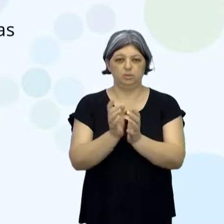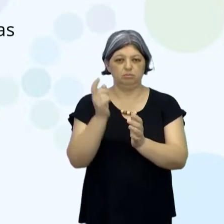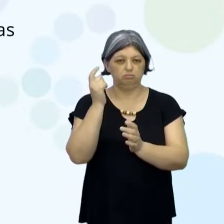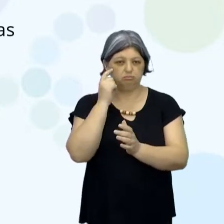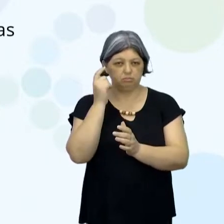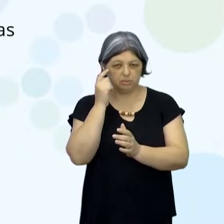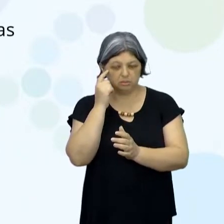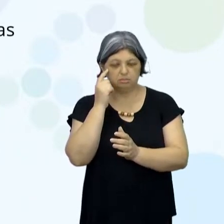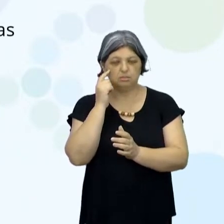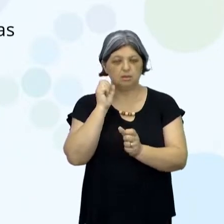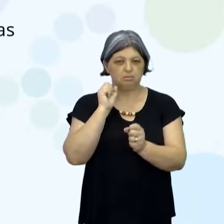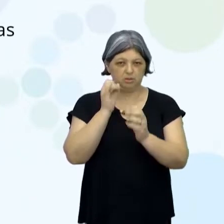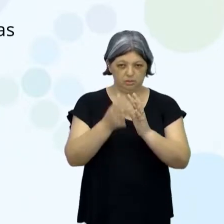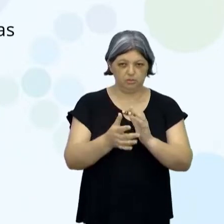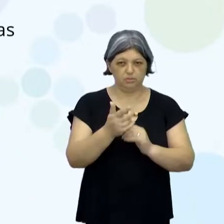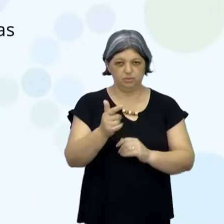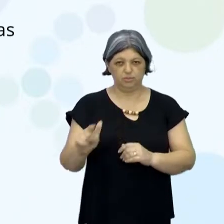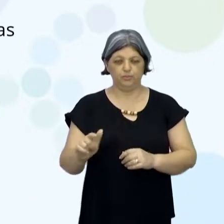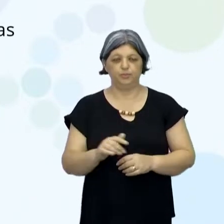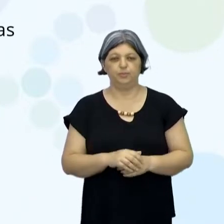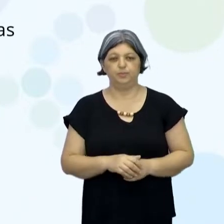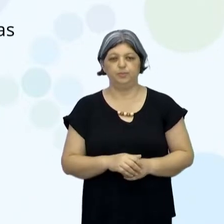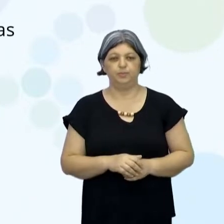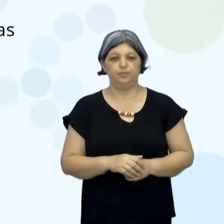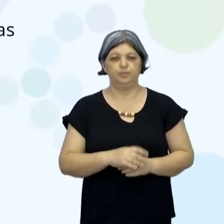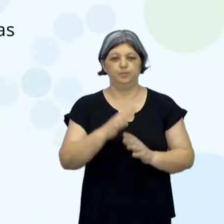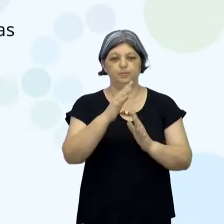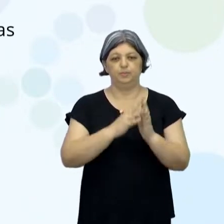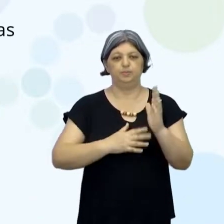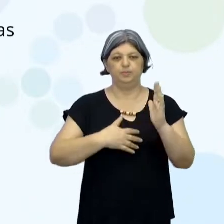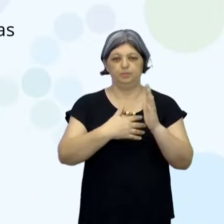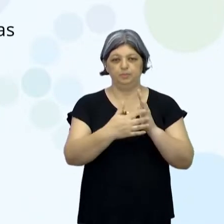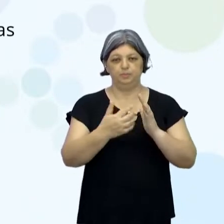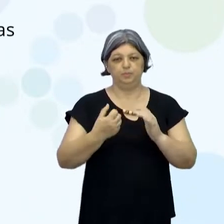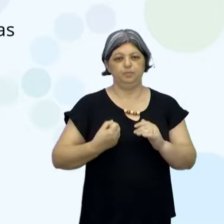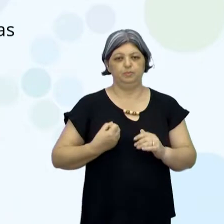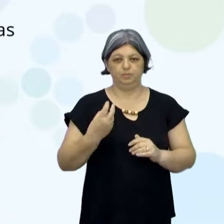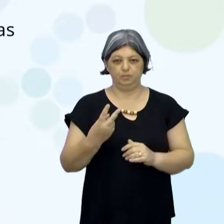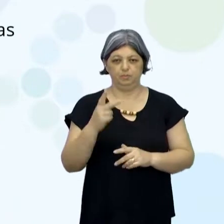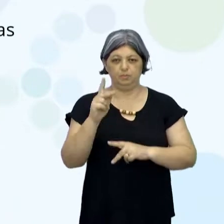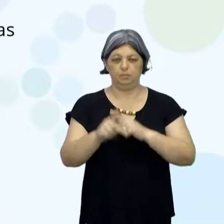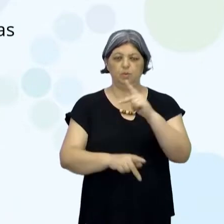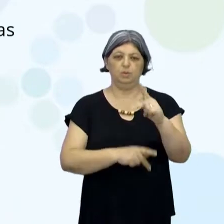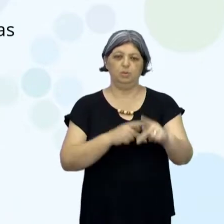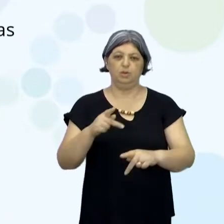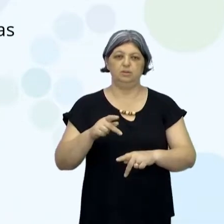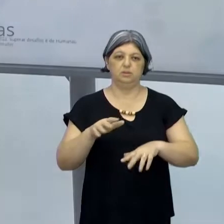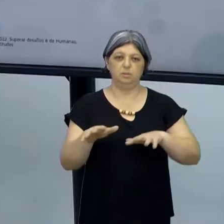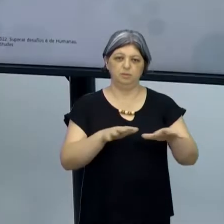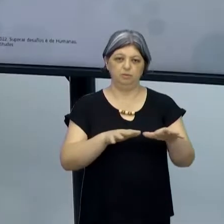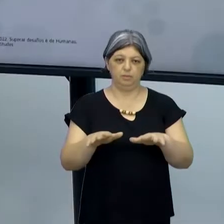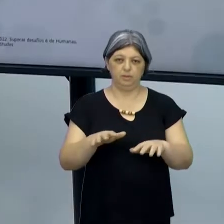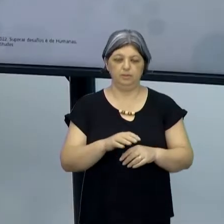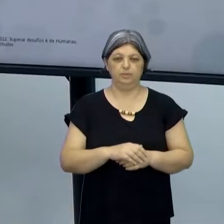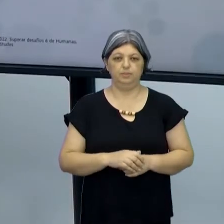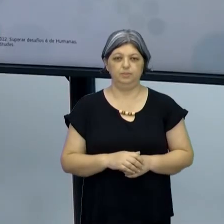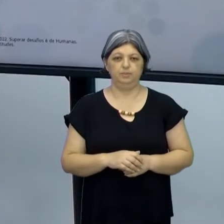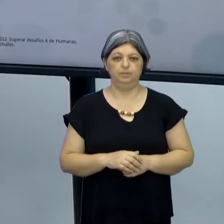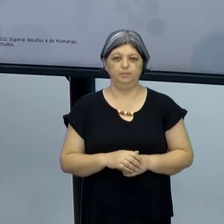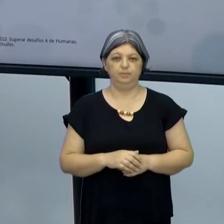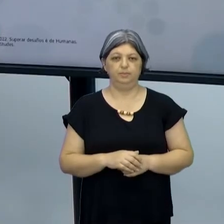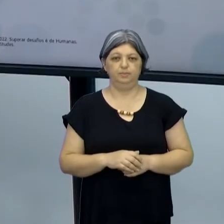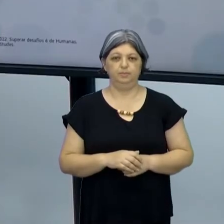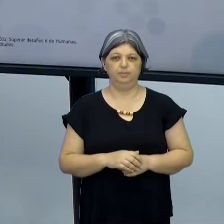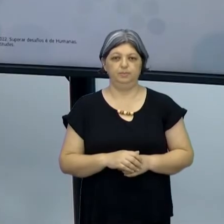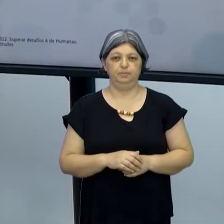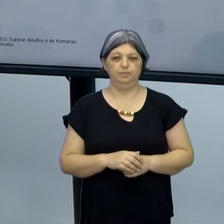suas atitudes. E o componente curricular 2 aí é População em Movimento. Pessoal, pode